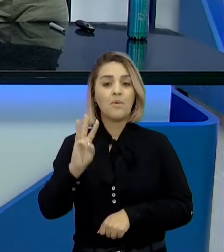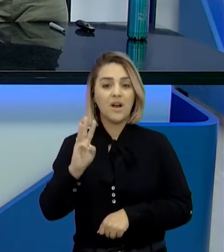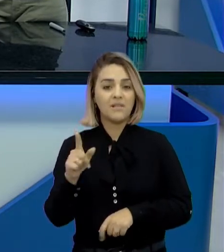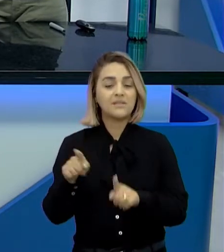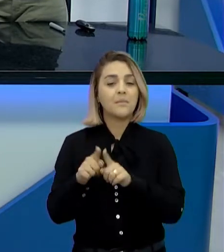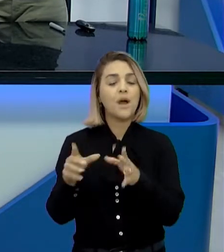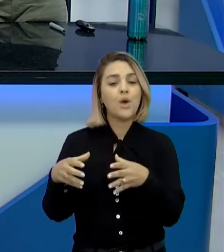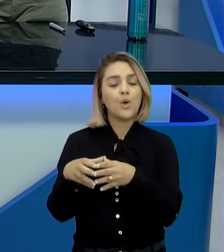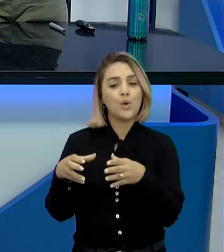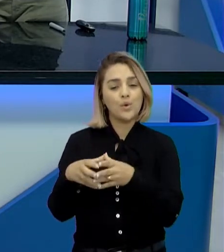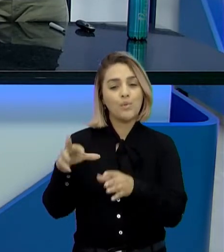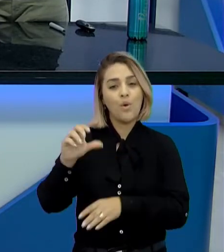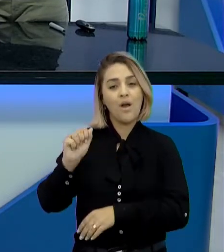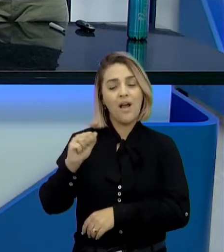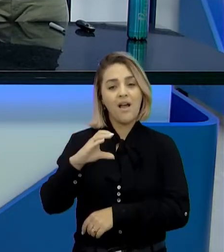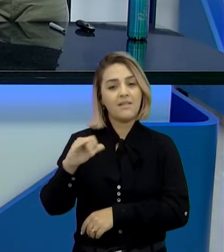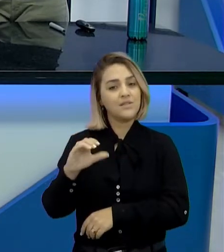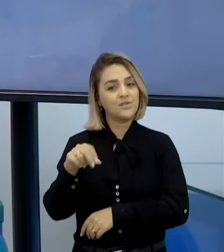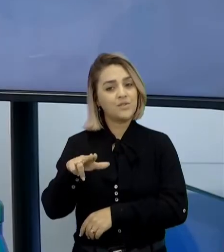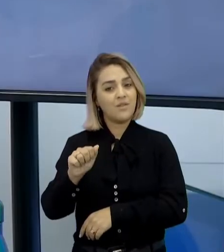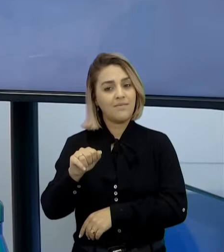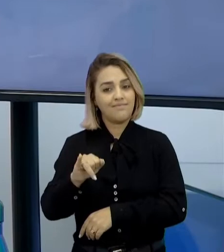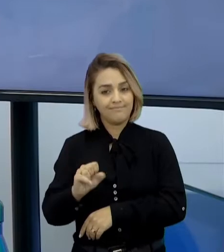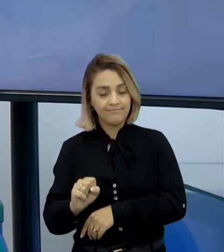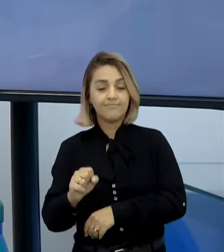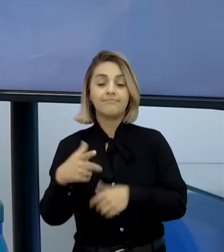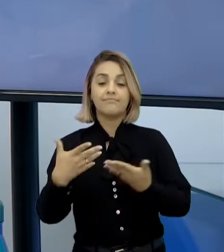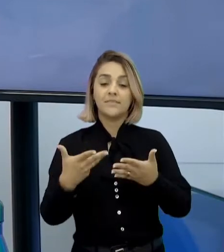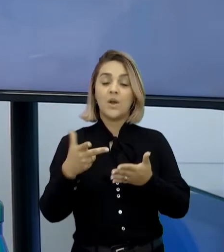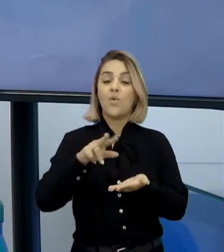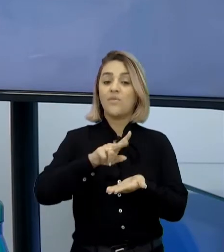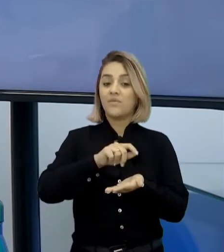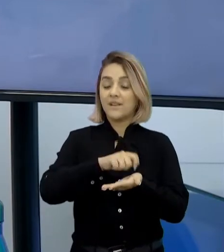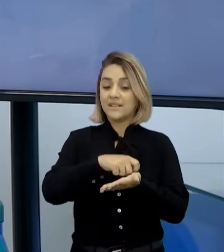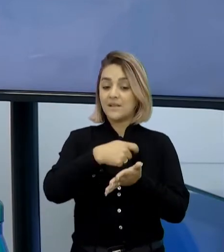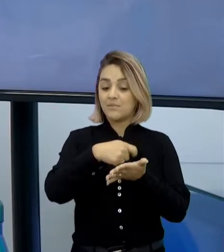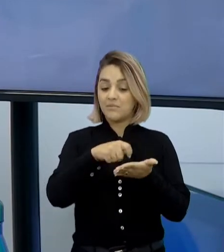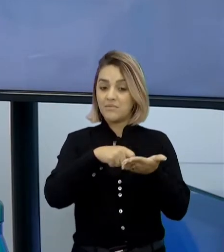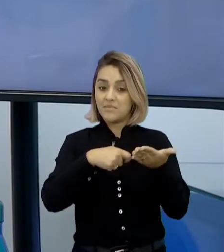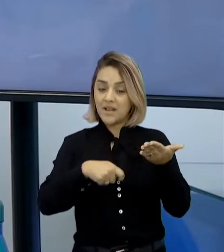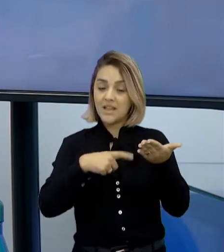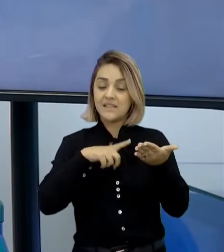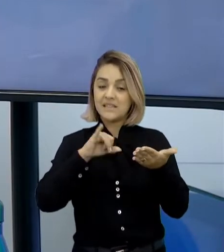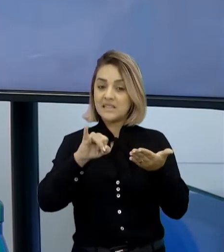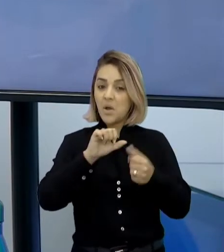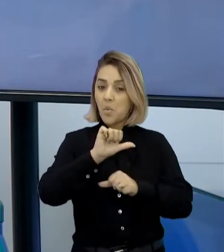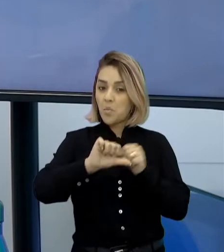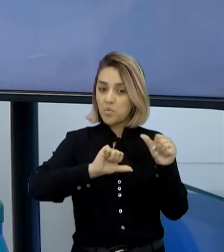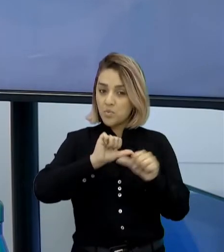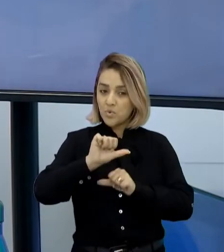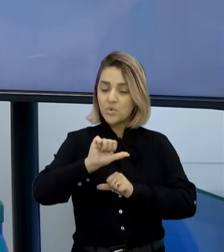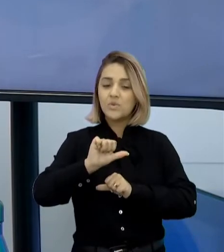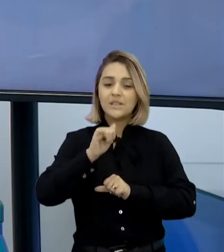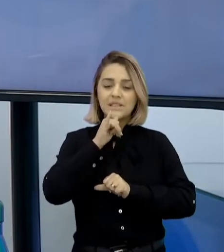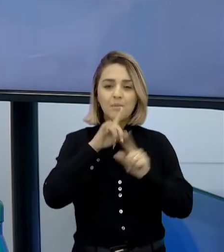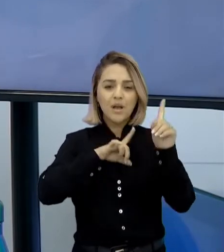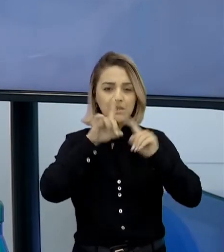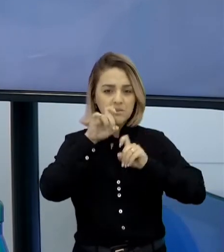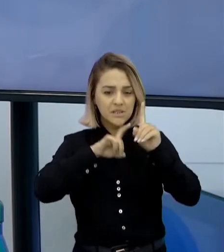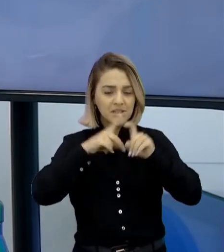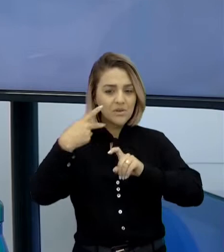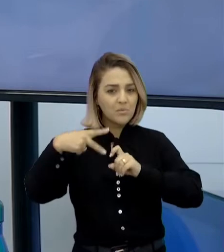Racionais. Então, ao fazer a transcrição da entrevista dele, se eu modifico ali, principalmente algumas expressões que